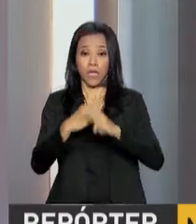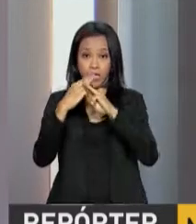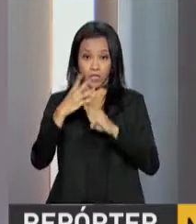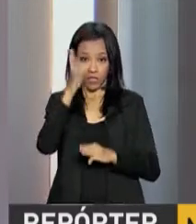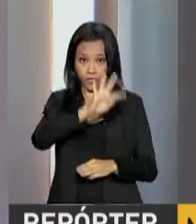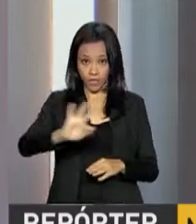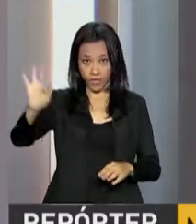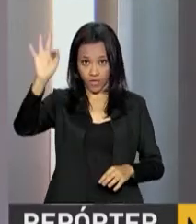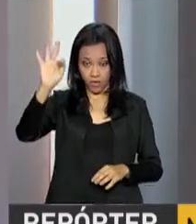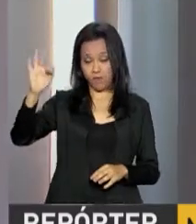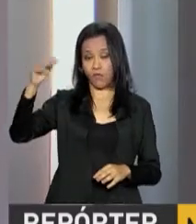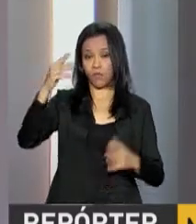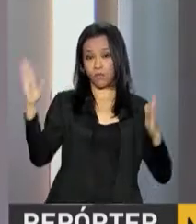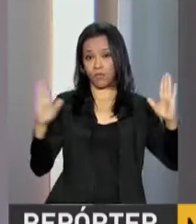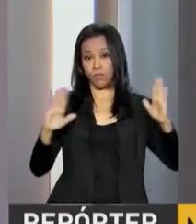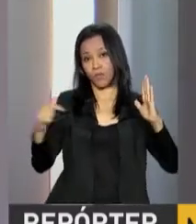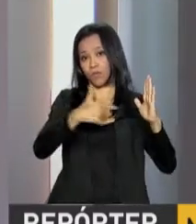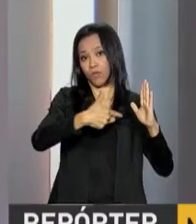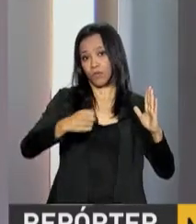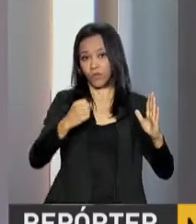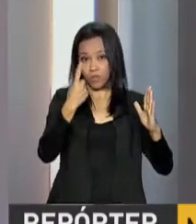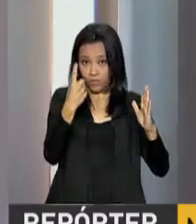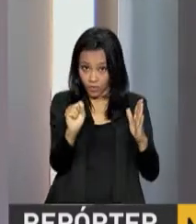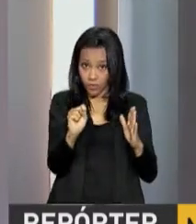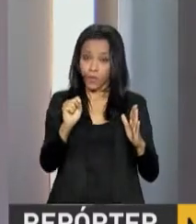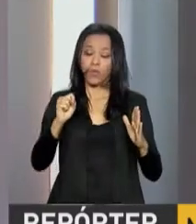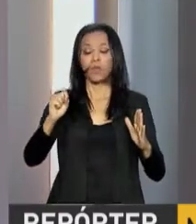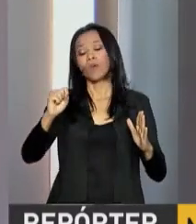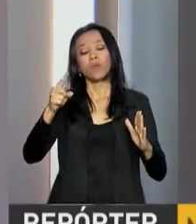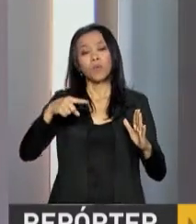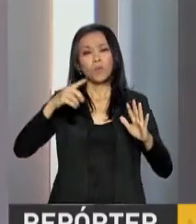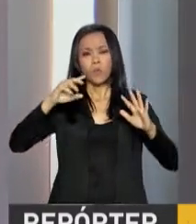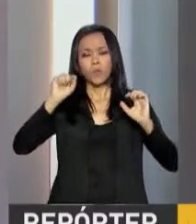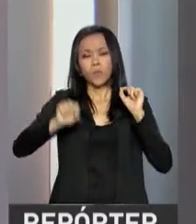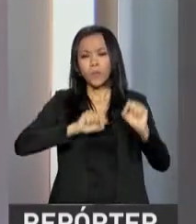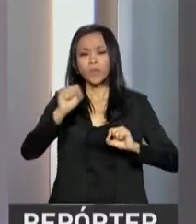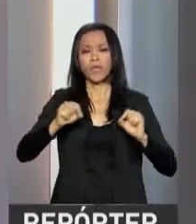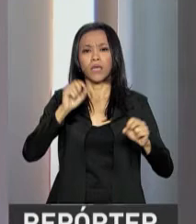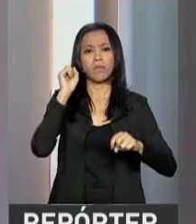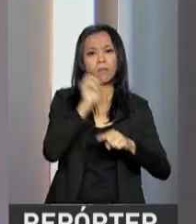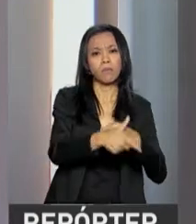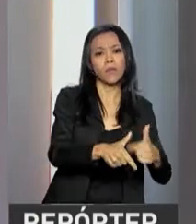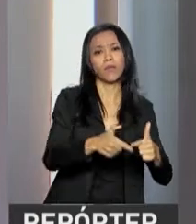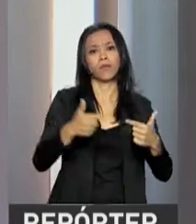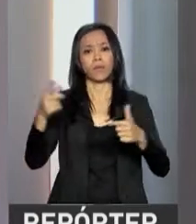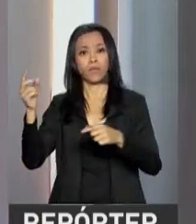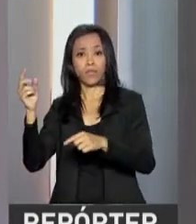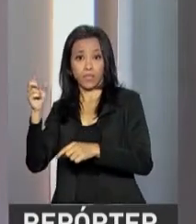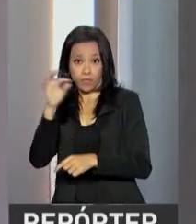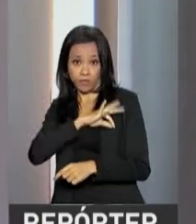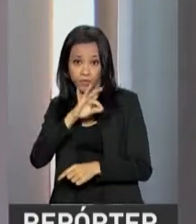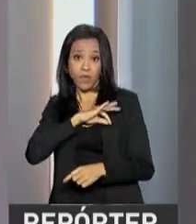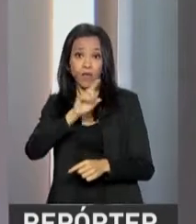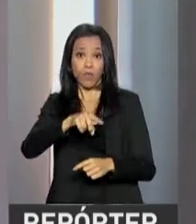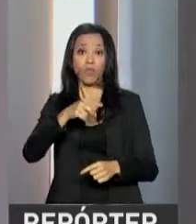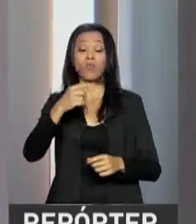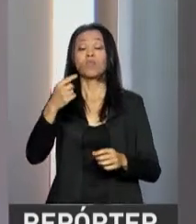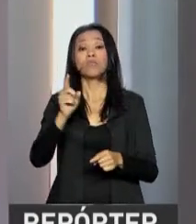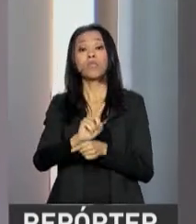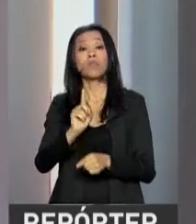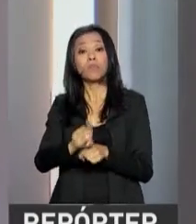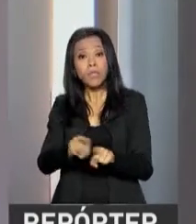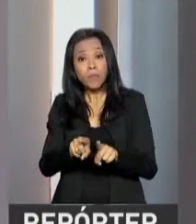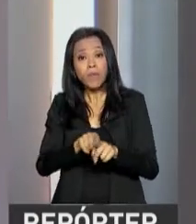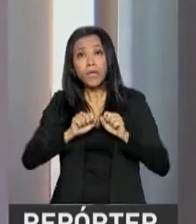2018 tendo como prioridade na geração de emprego e renda os financiamentos para estados e municípios mas em especial